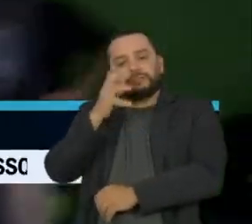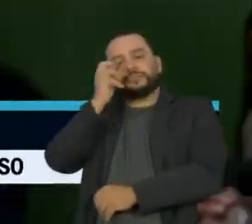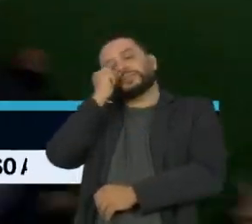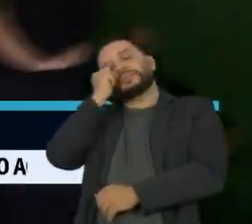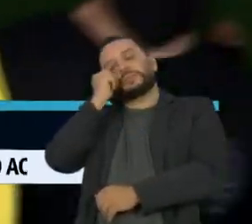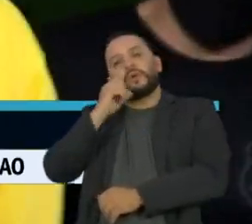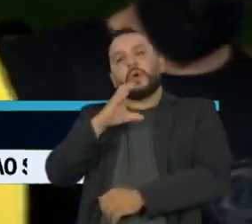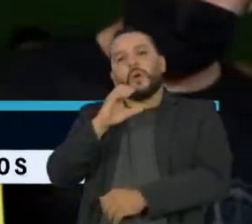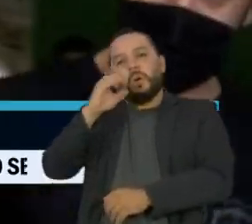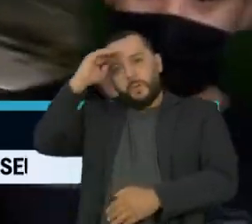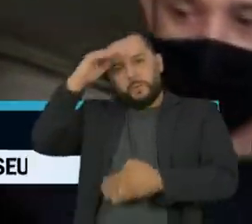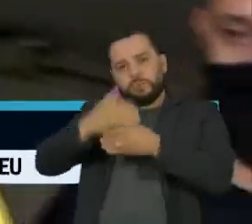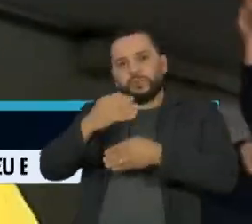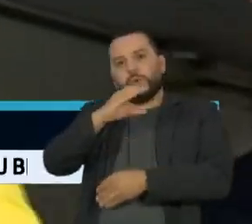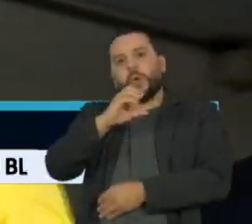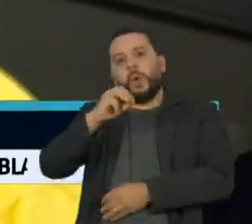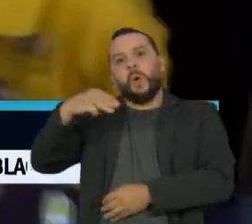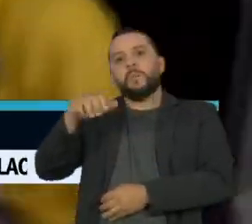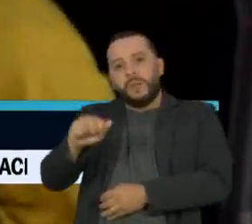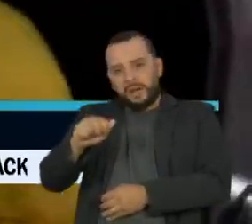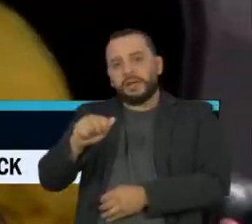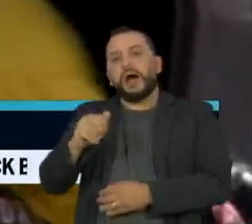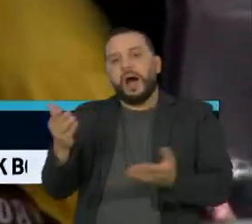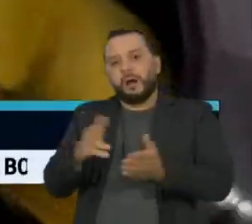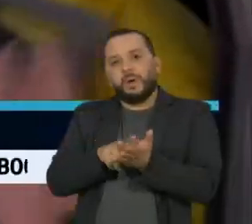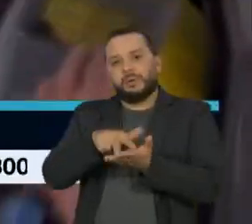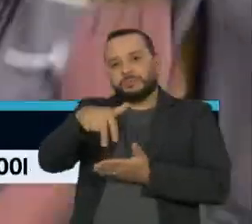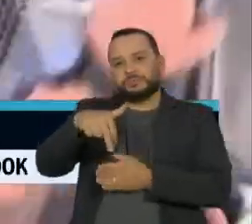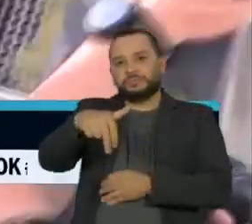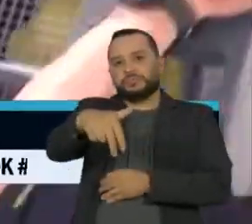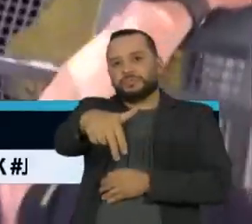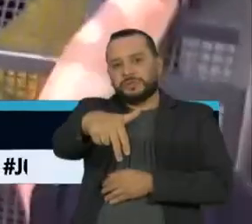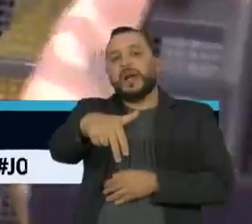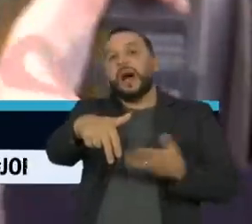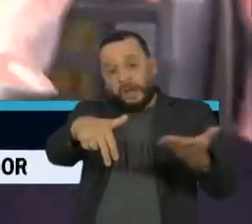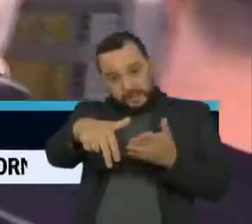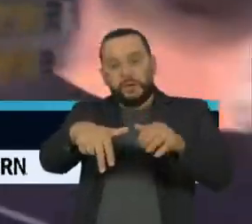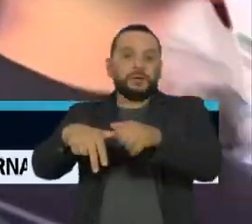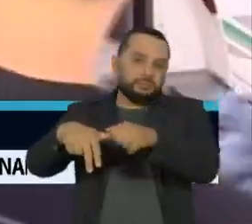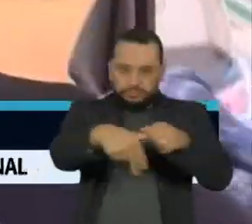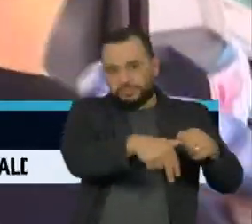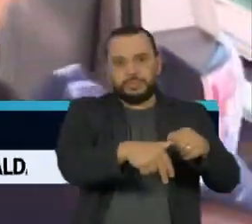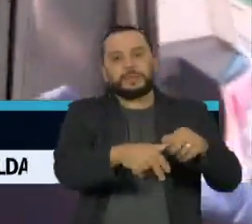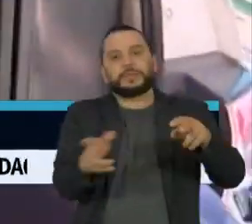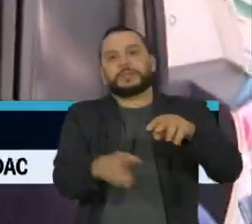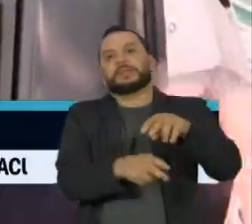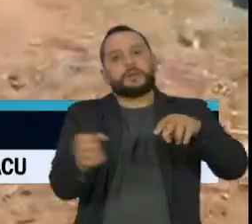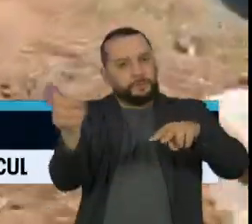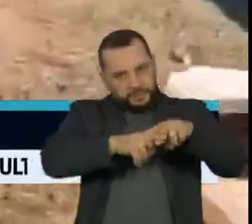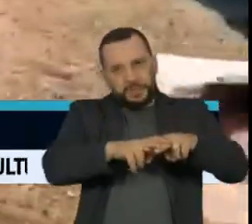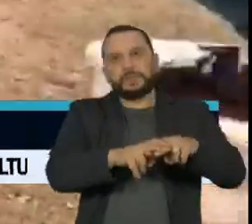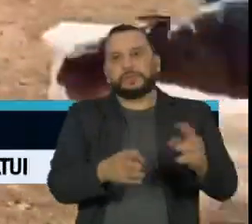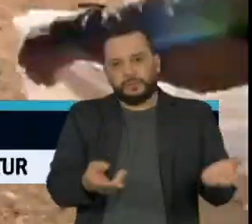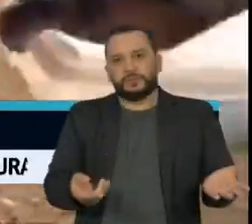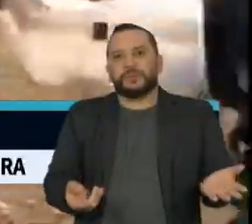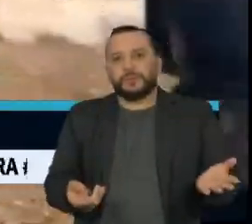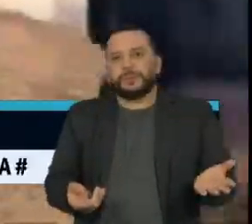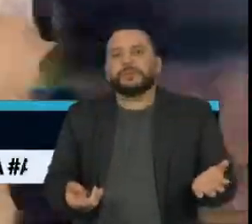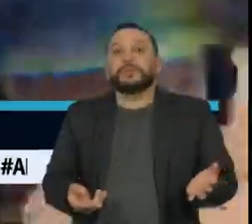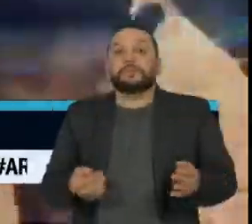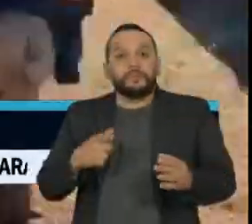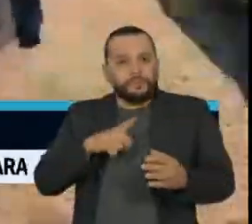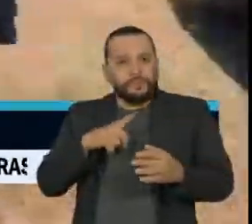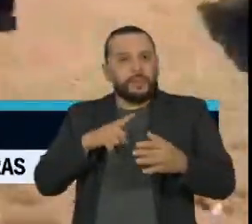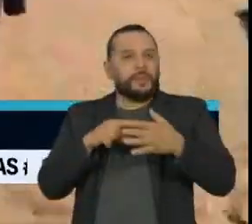alta há poucos dias, um médico legista acompanhou a prisão para verificar as condições de saúde do estudante. Por meio de